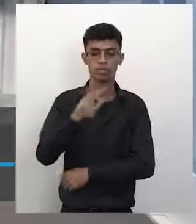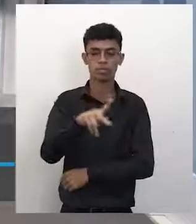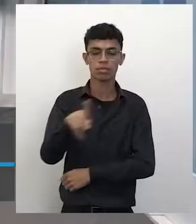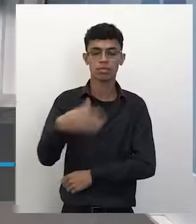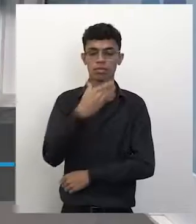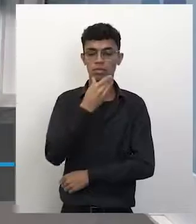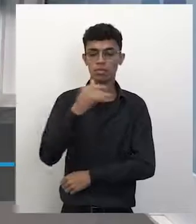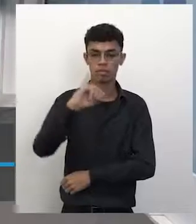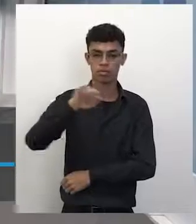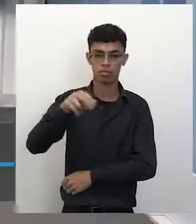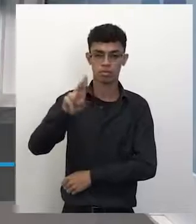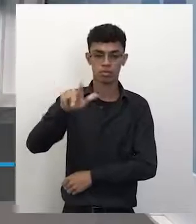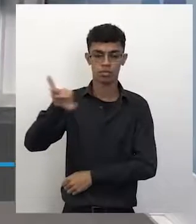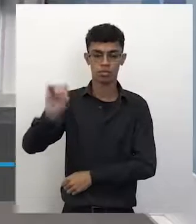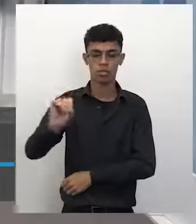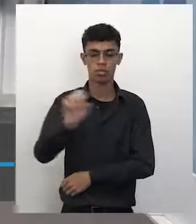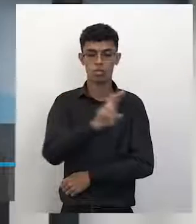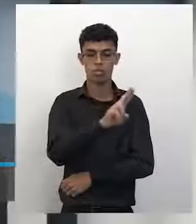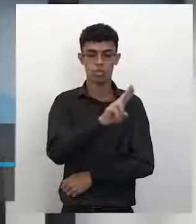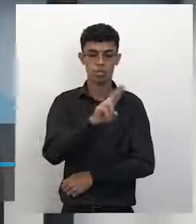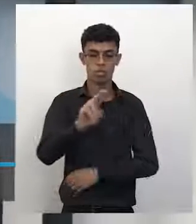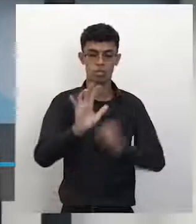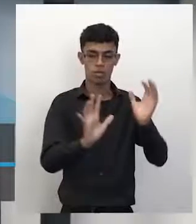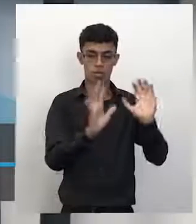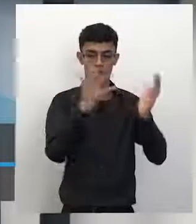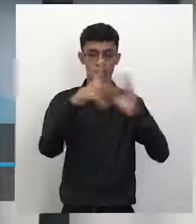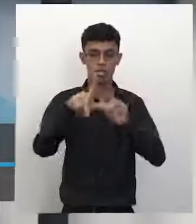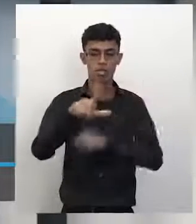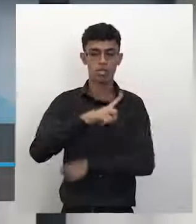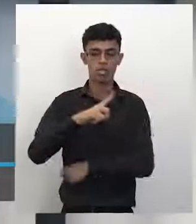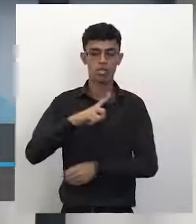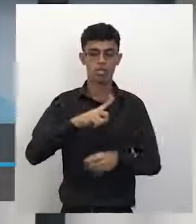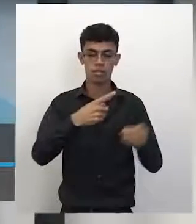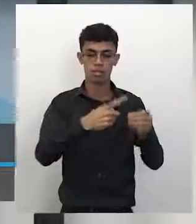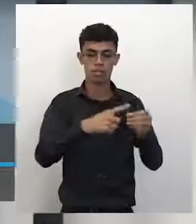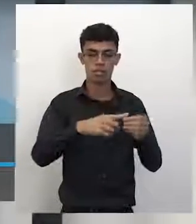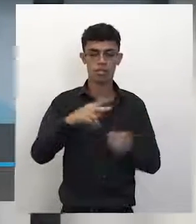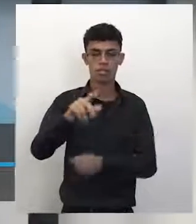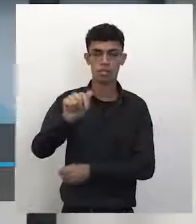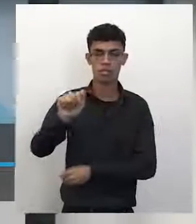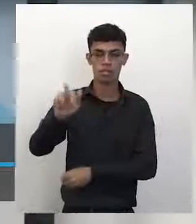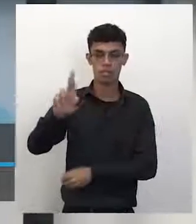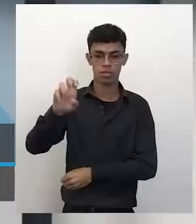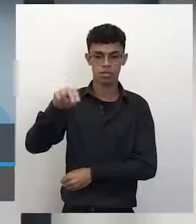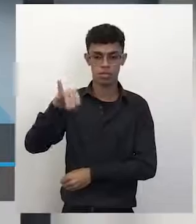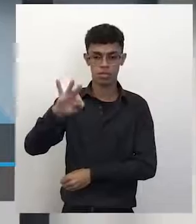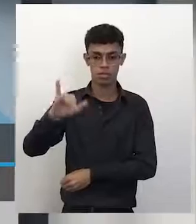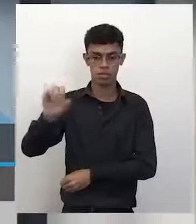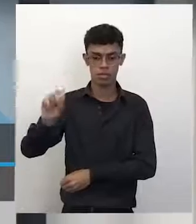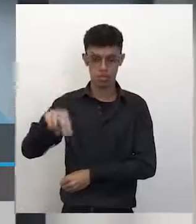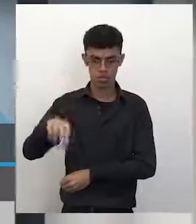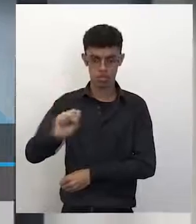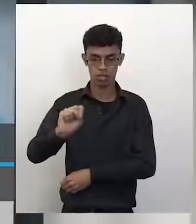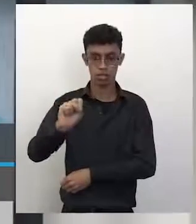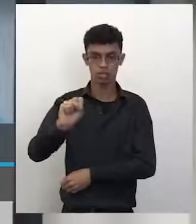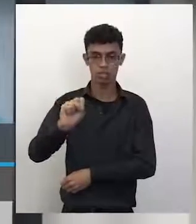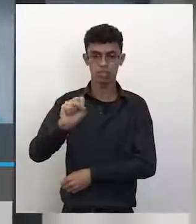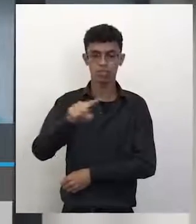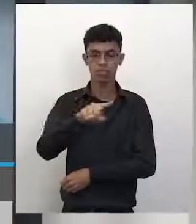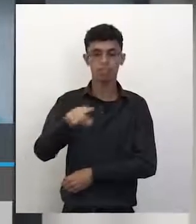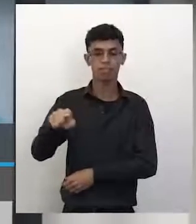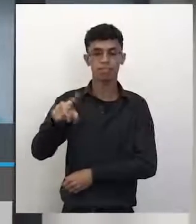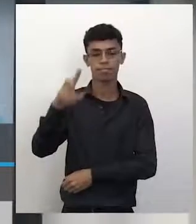Júlio falou do nome dos Festival de Parintins, o Garantido e o Caprichoso. Era isso que eu queria lembrar. Turma, vocês